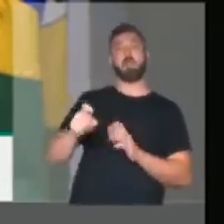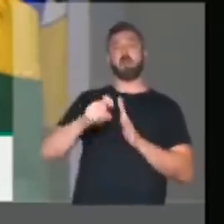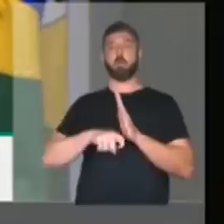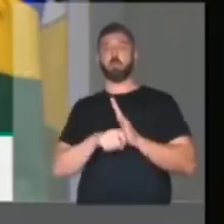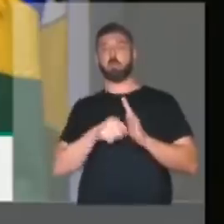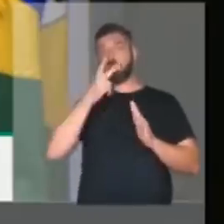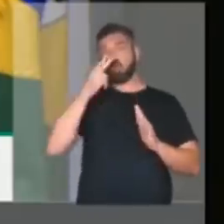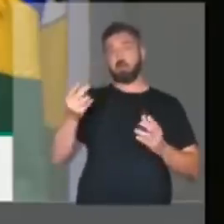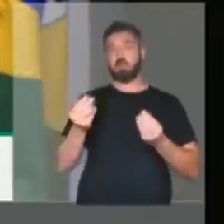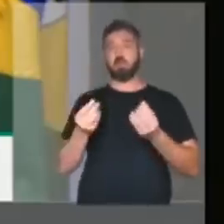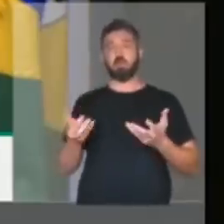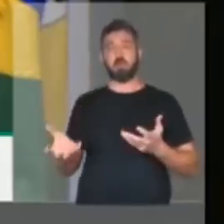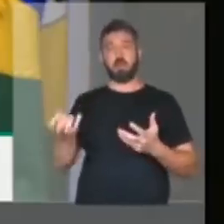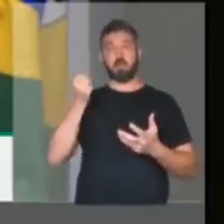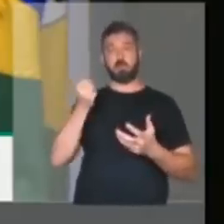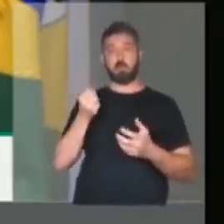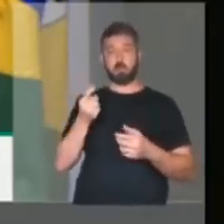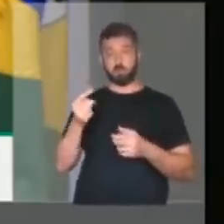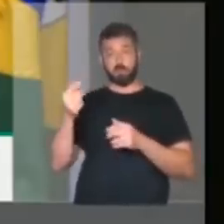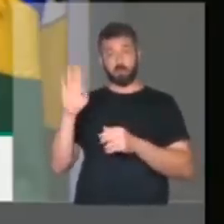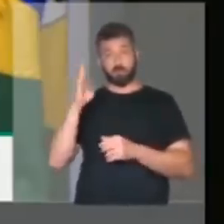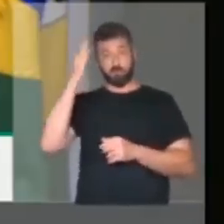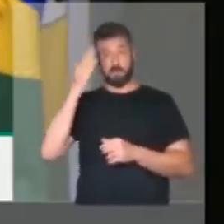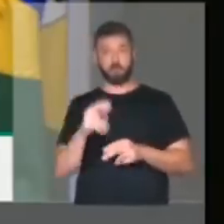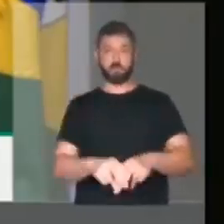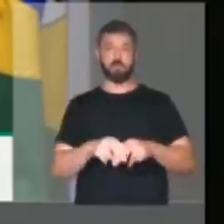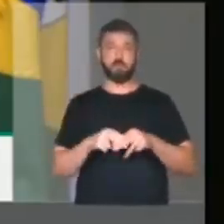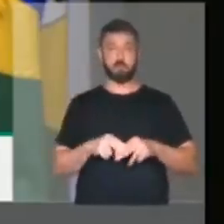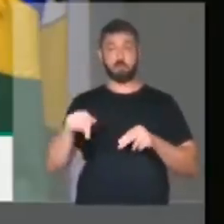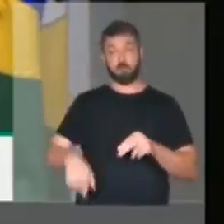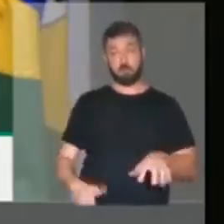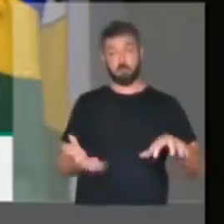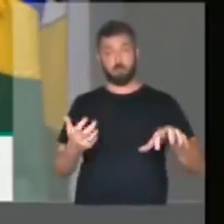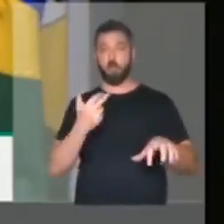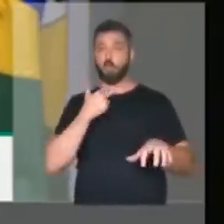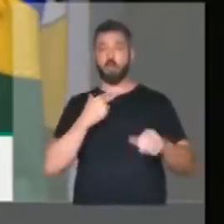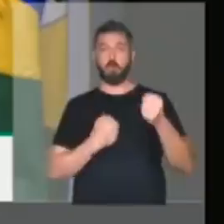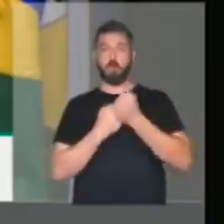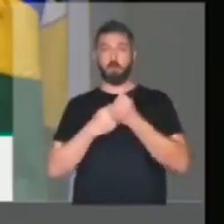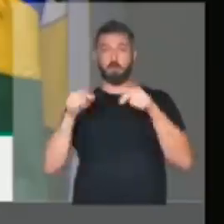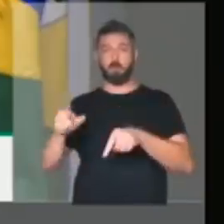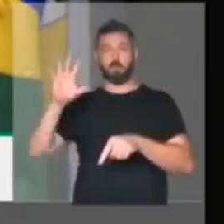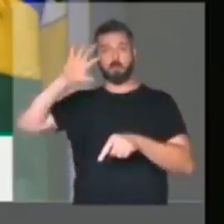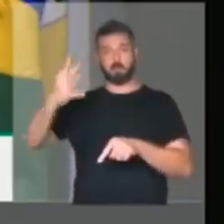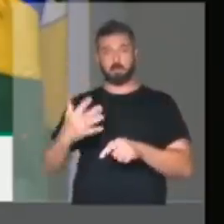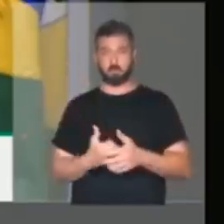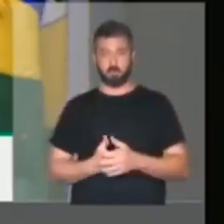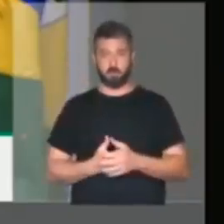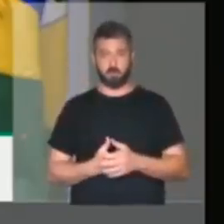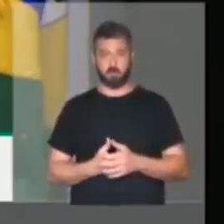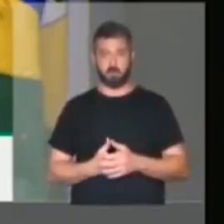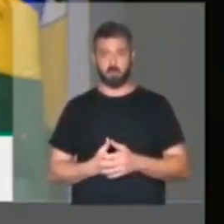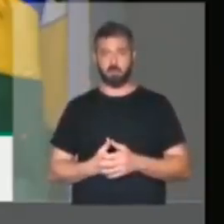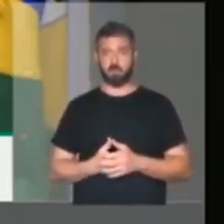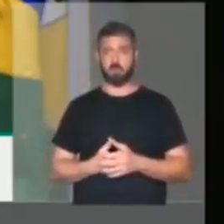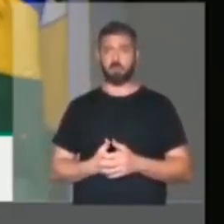como se fosse apropriação indébita, o que é falso. Portanto, o parlamento não pode corroborar essa decisão do Supremo Tribunal